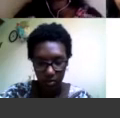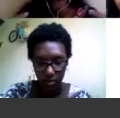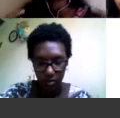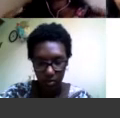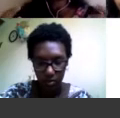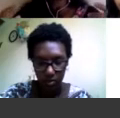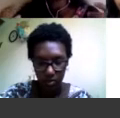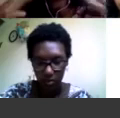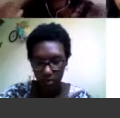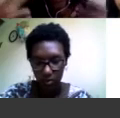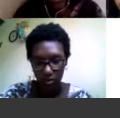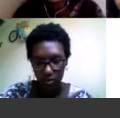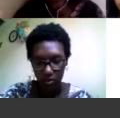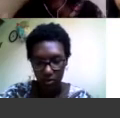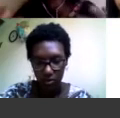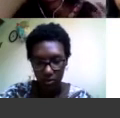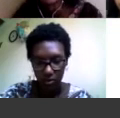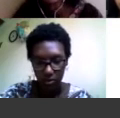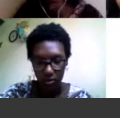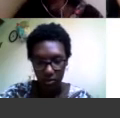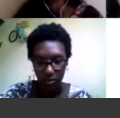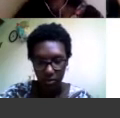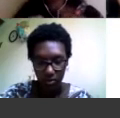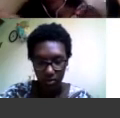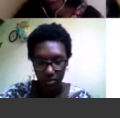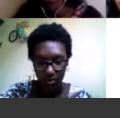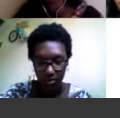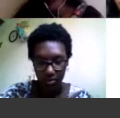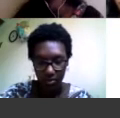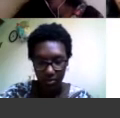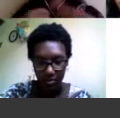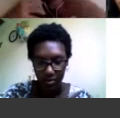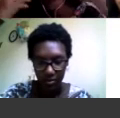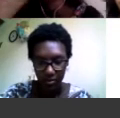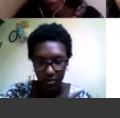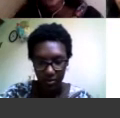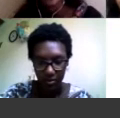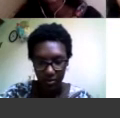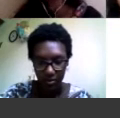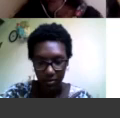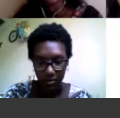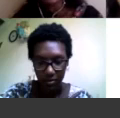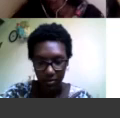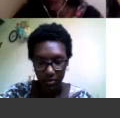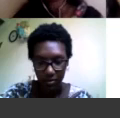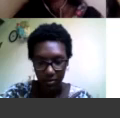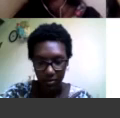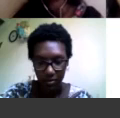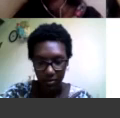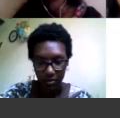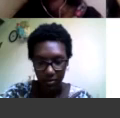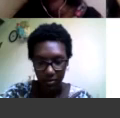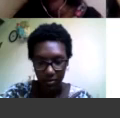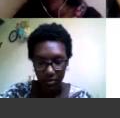onde se pôde, né, ouvir, a partir do protagonismo feminino também, algumas questões que envolvem